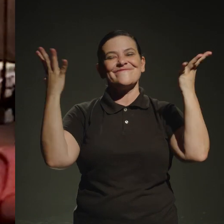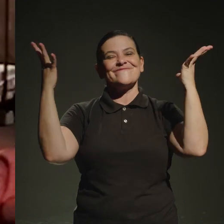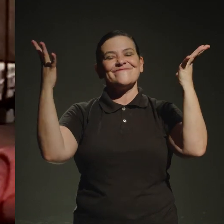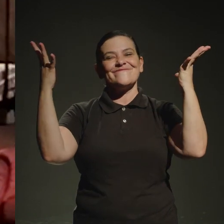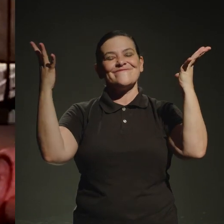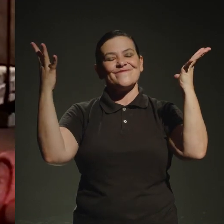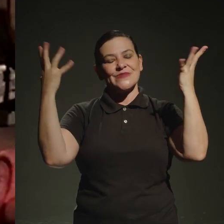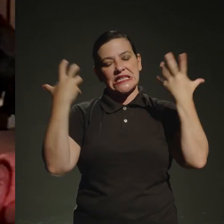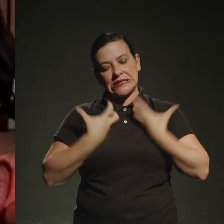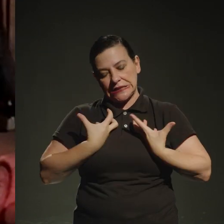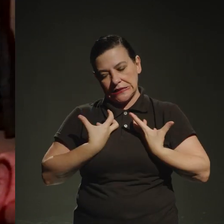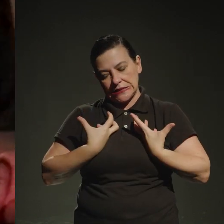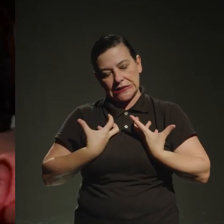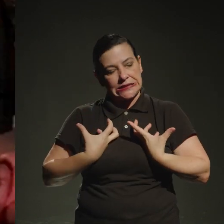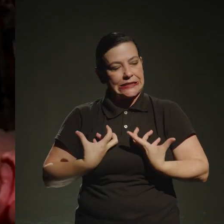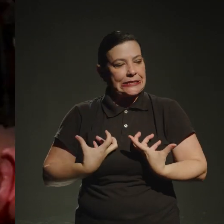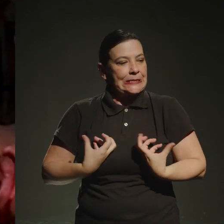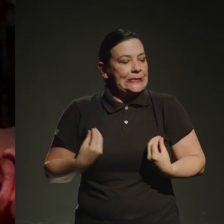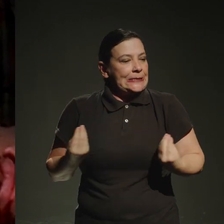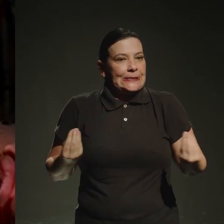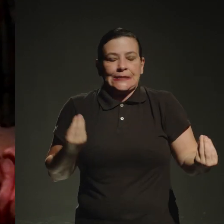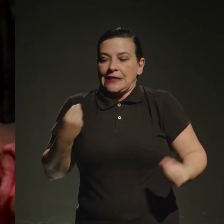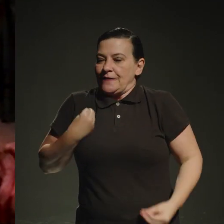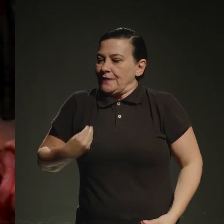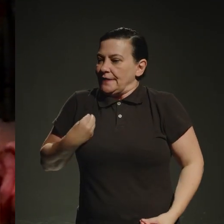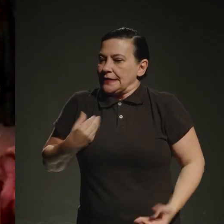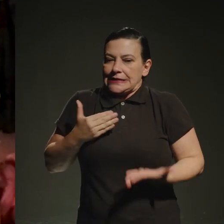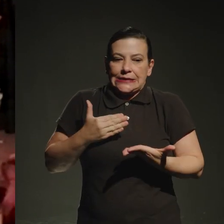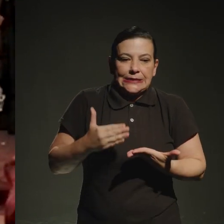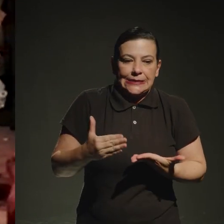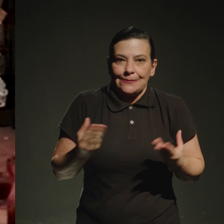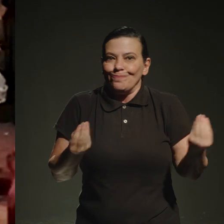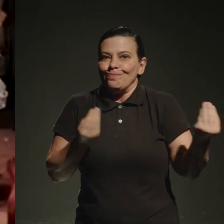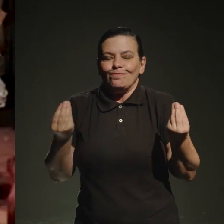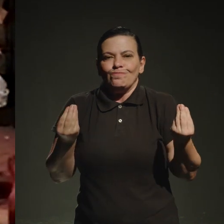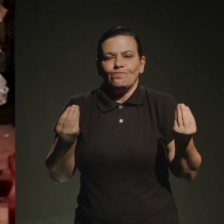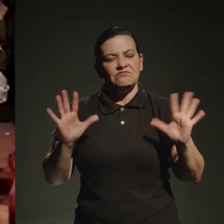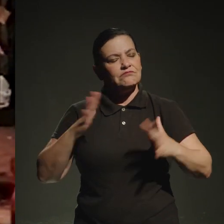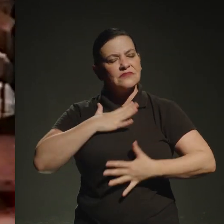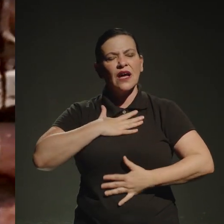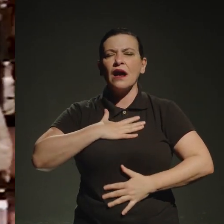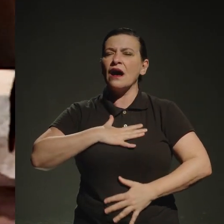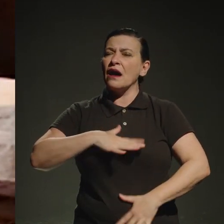tempo do mundo. Todo o tempo do mundo para não fazer mais nada.